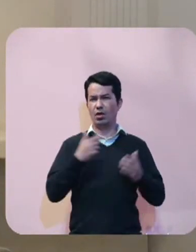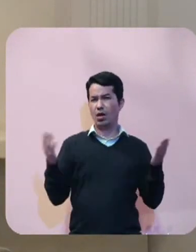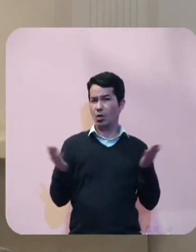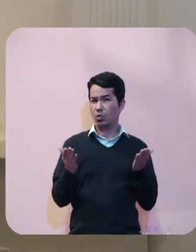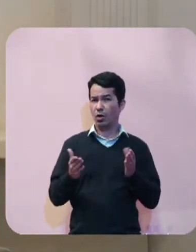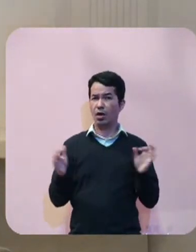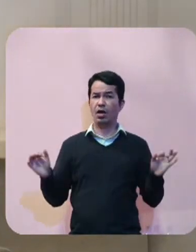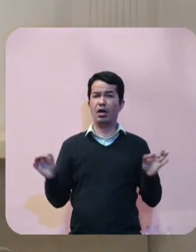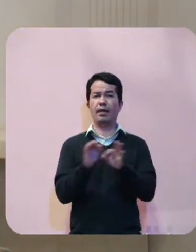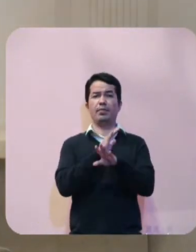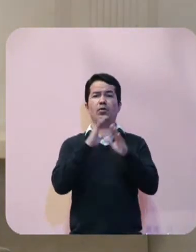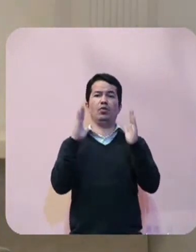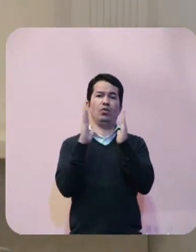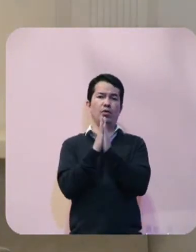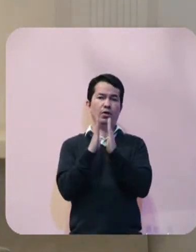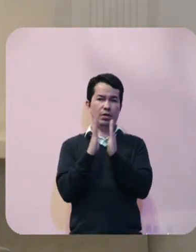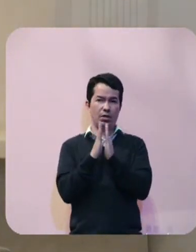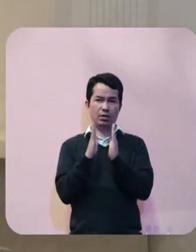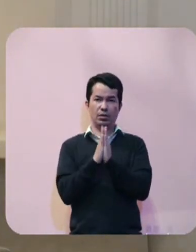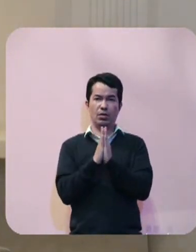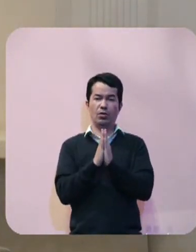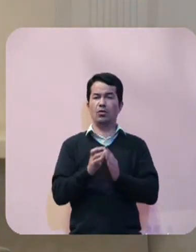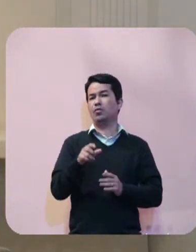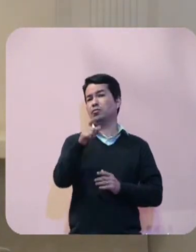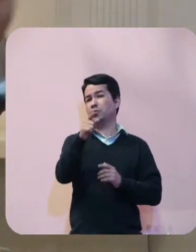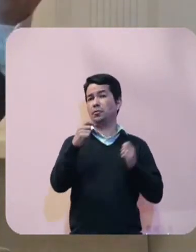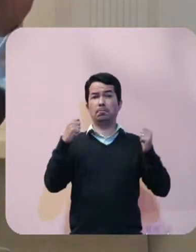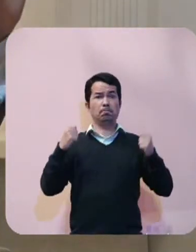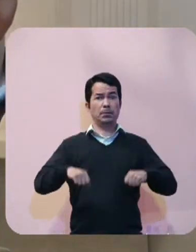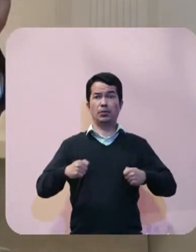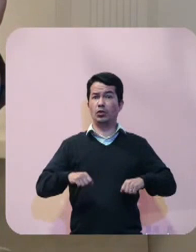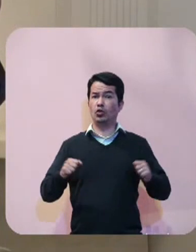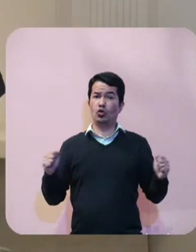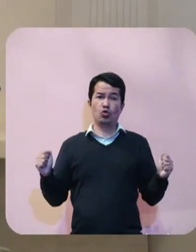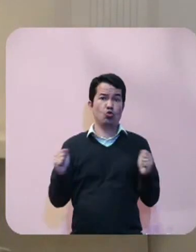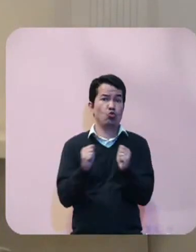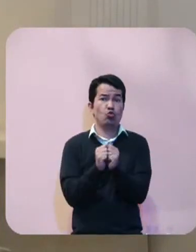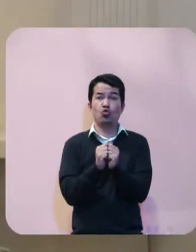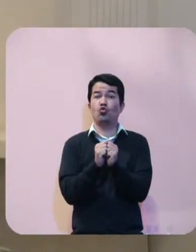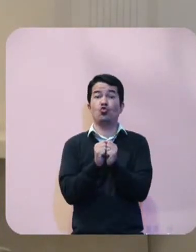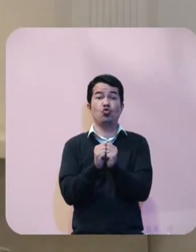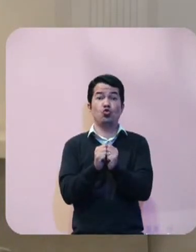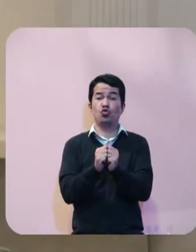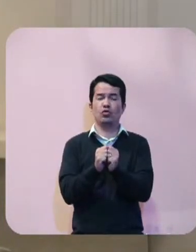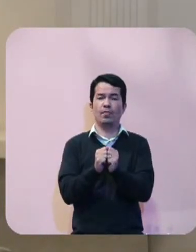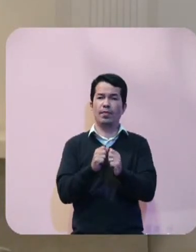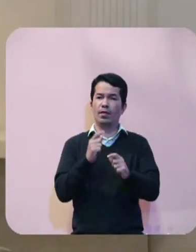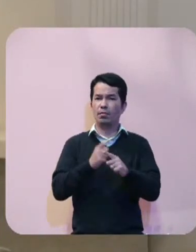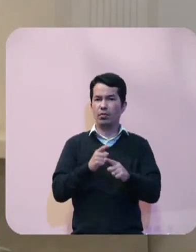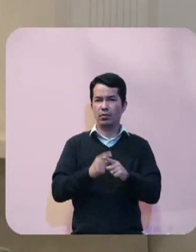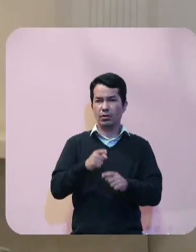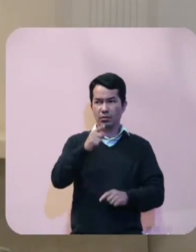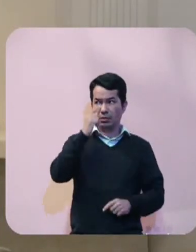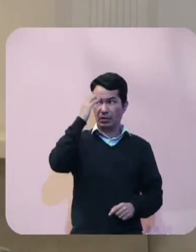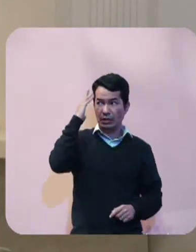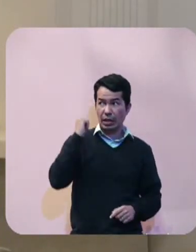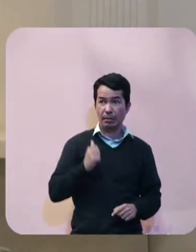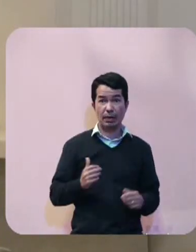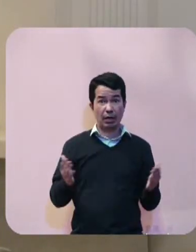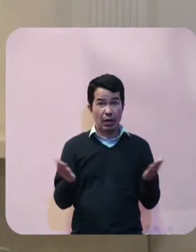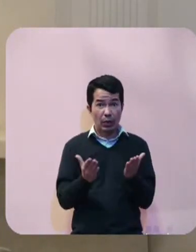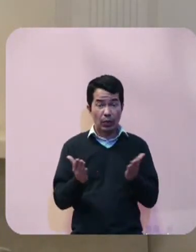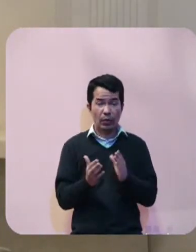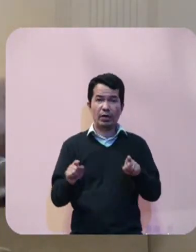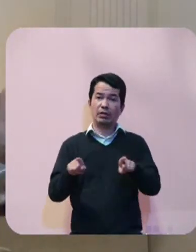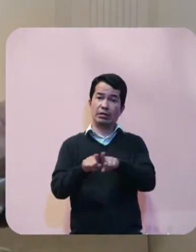orar, se engaje nesse processo. Não deixa passar esse tempo, porque quando a semente cai na terra, e